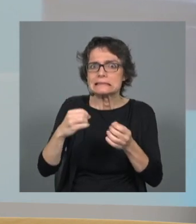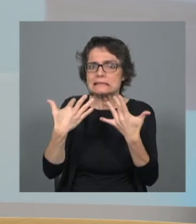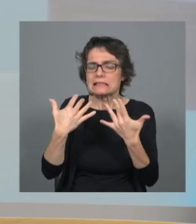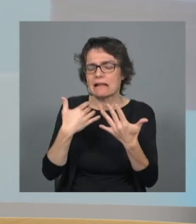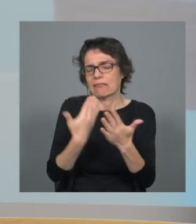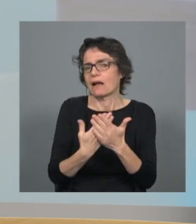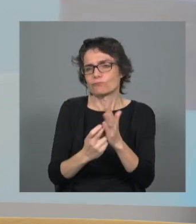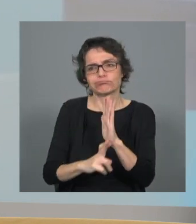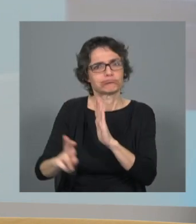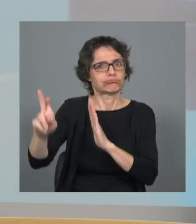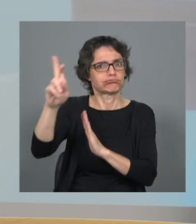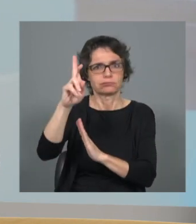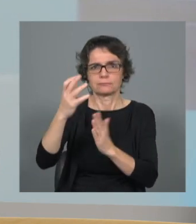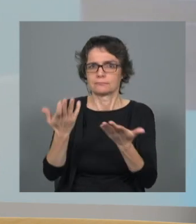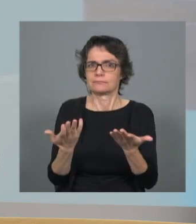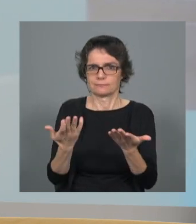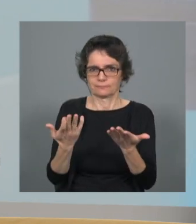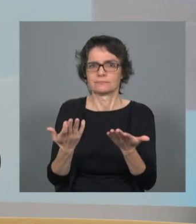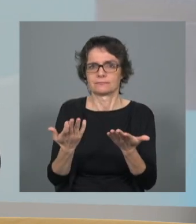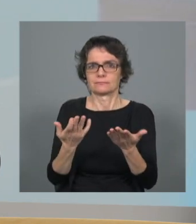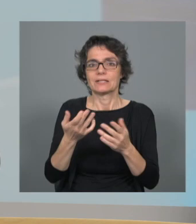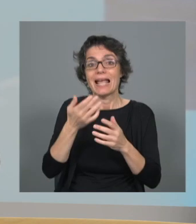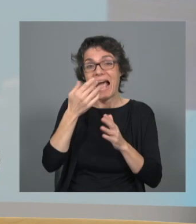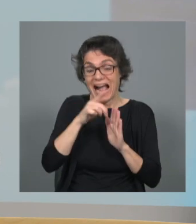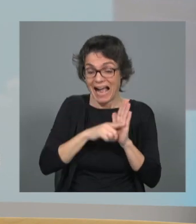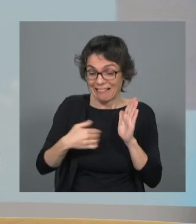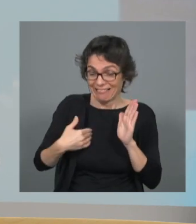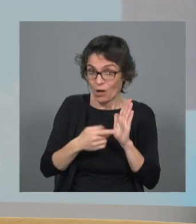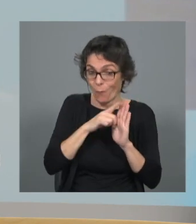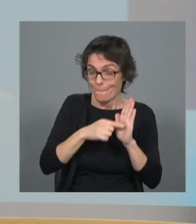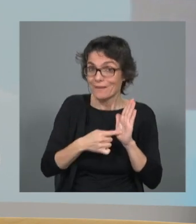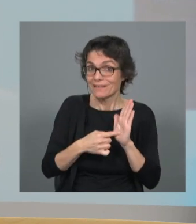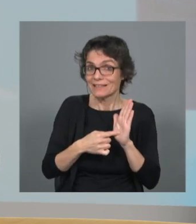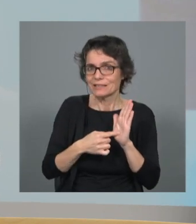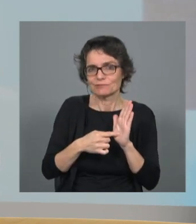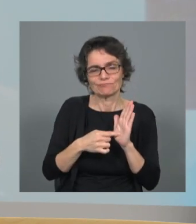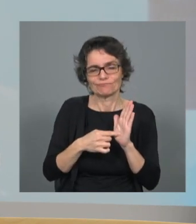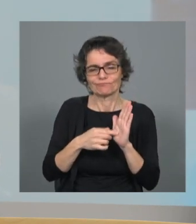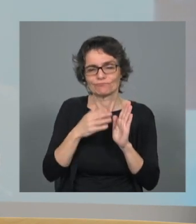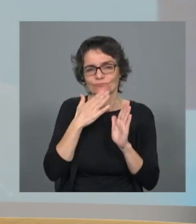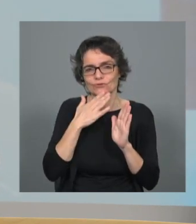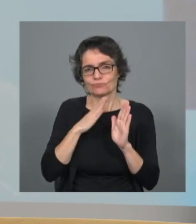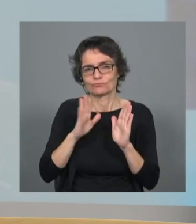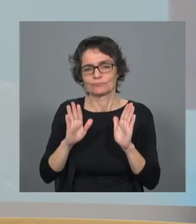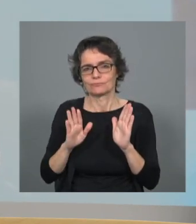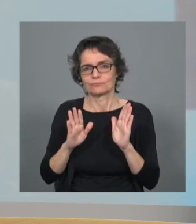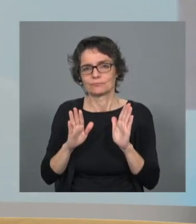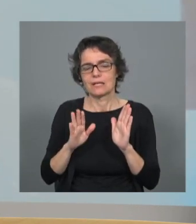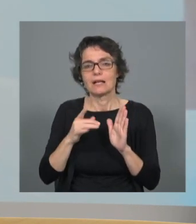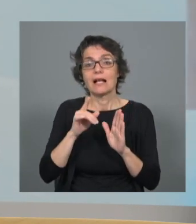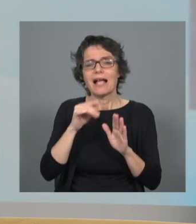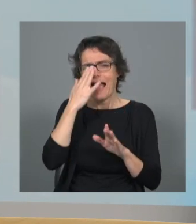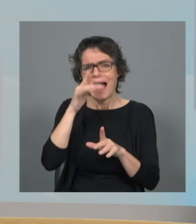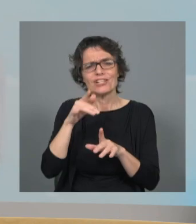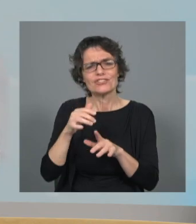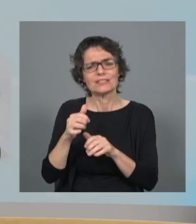pareçam eficientes e suficientes para diminuir contágios. Que passos atrás seria